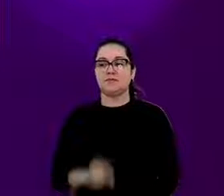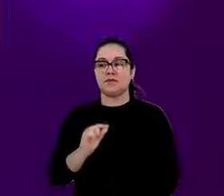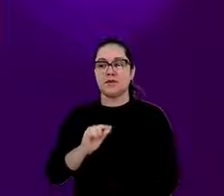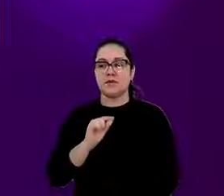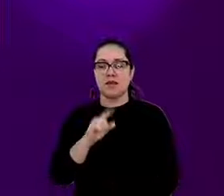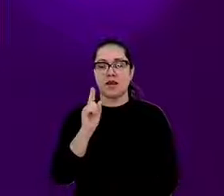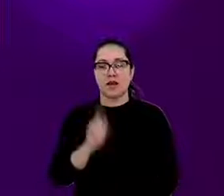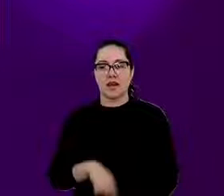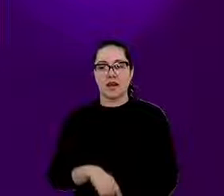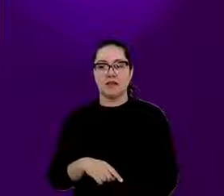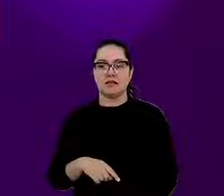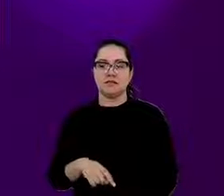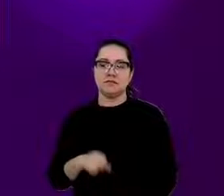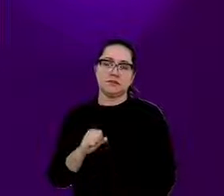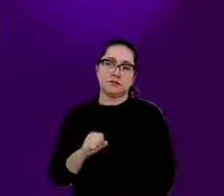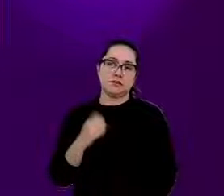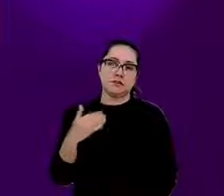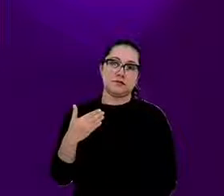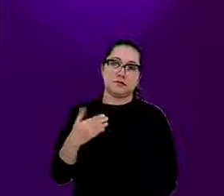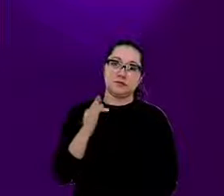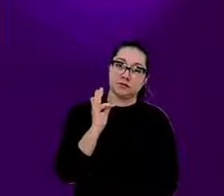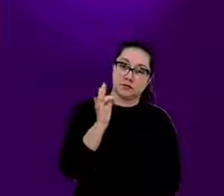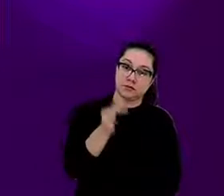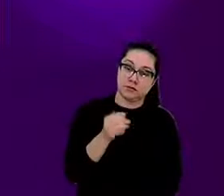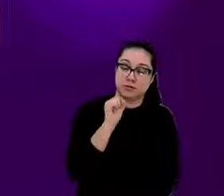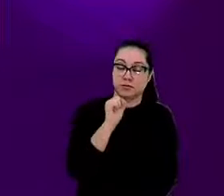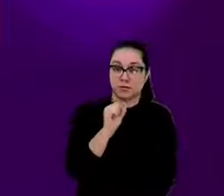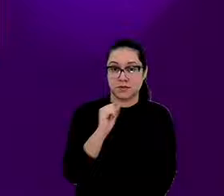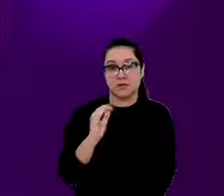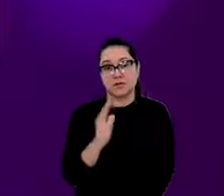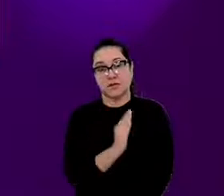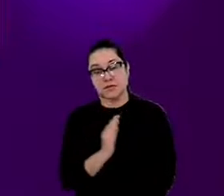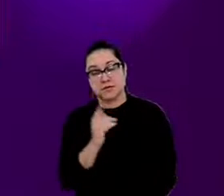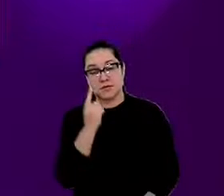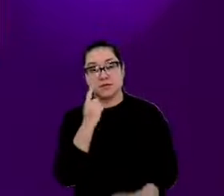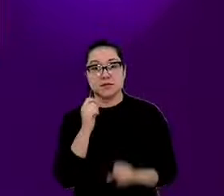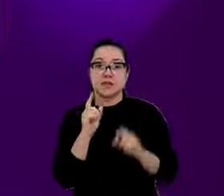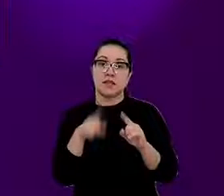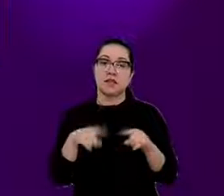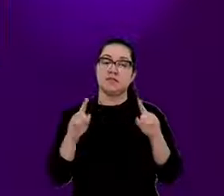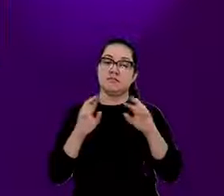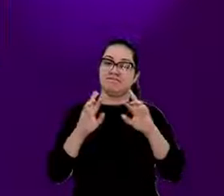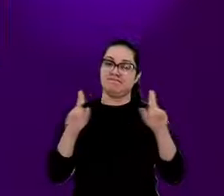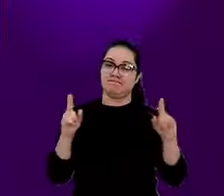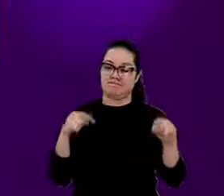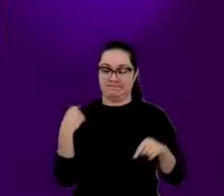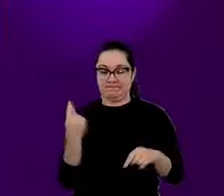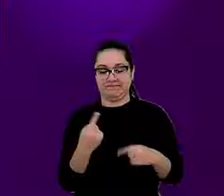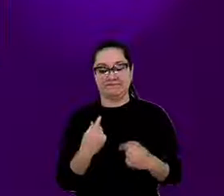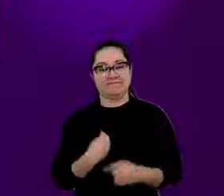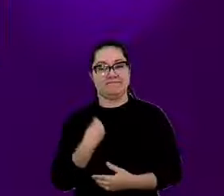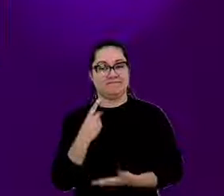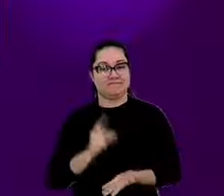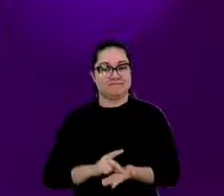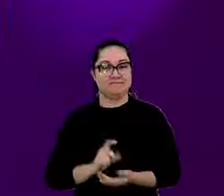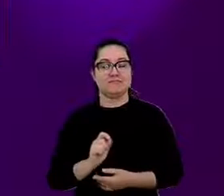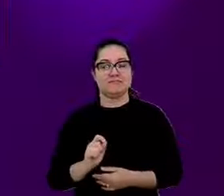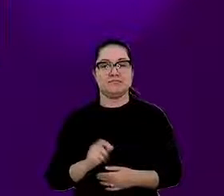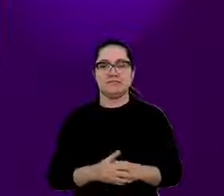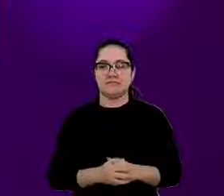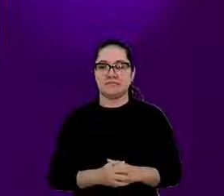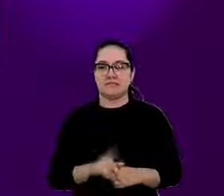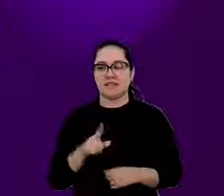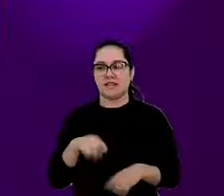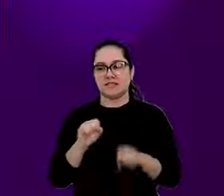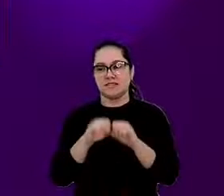atualidade, talvez algo mais para perspectiva futura, para alguns algo que é bem distante da nossa realidade. Cognitive Computing seria um sistema